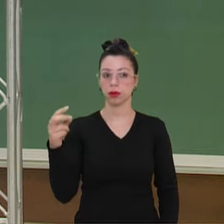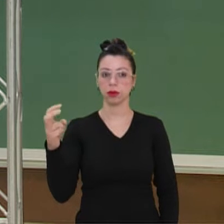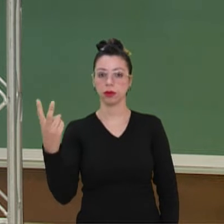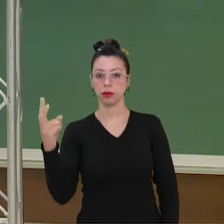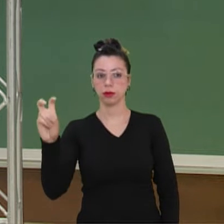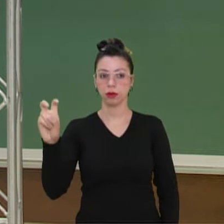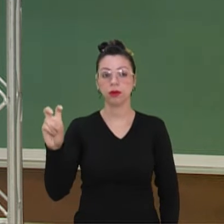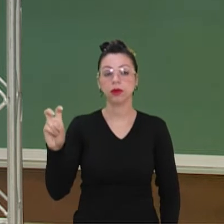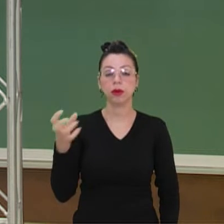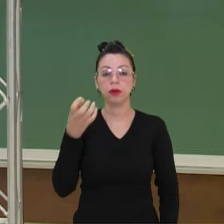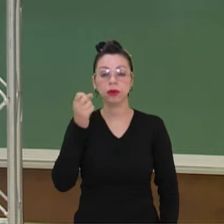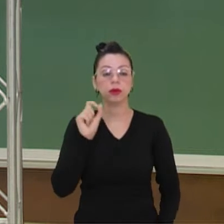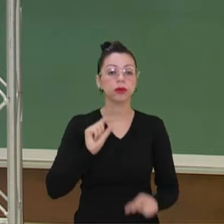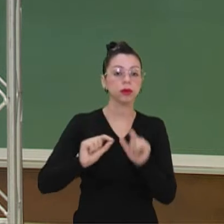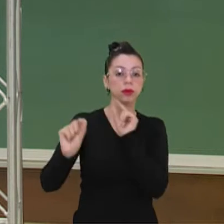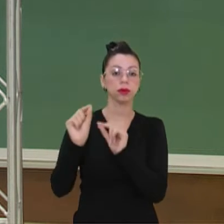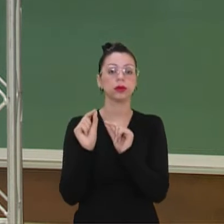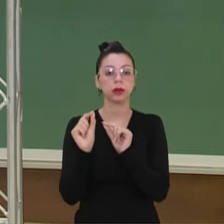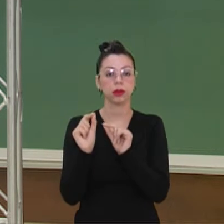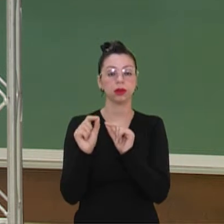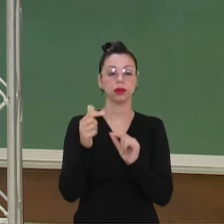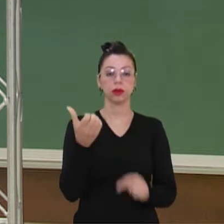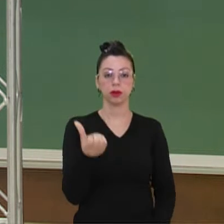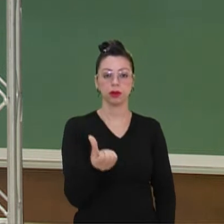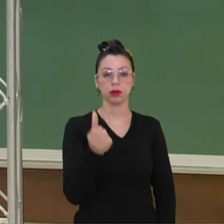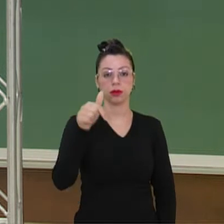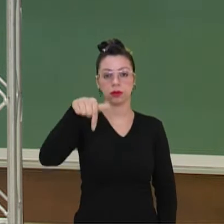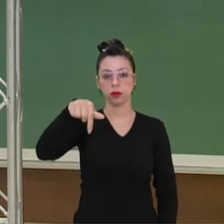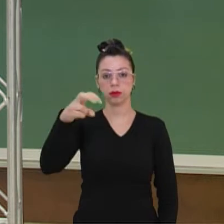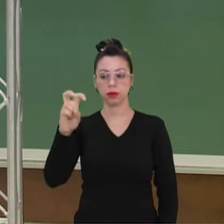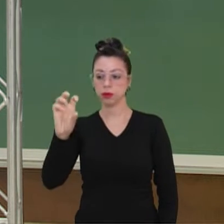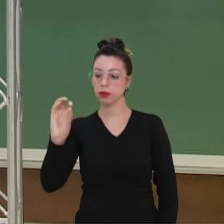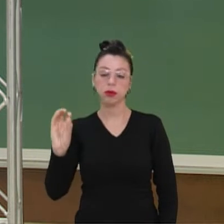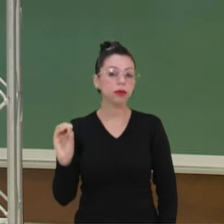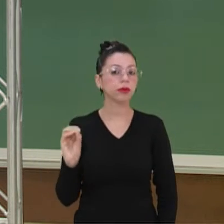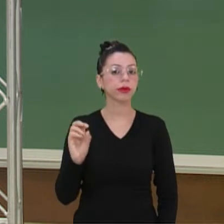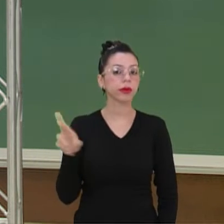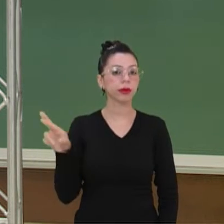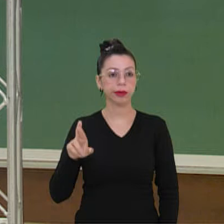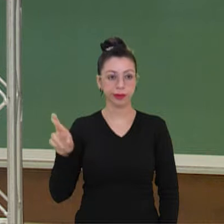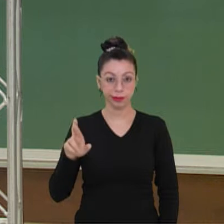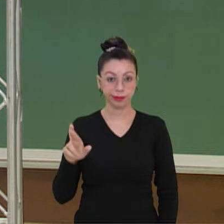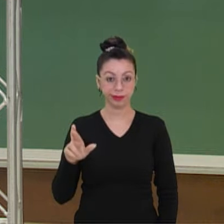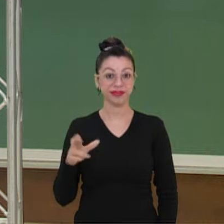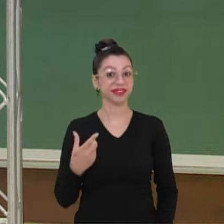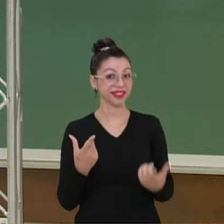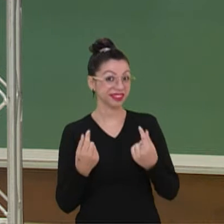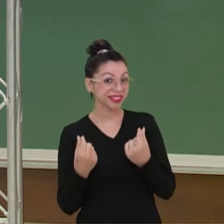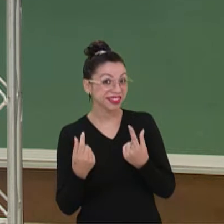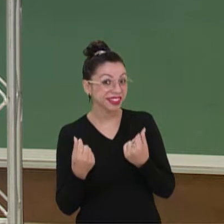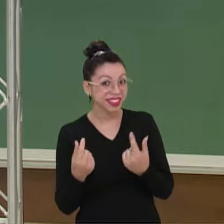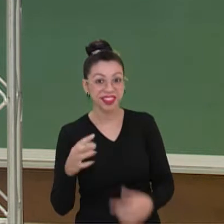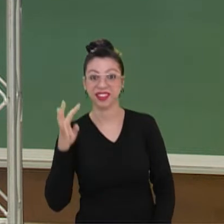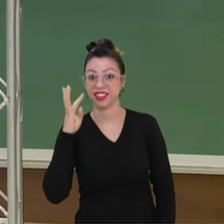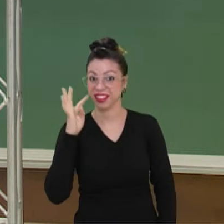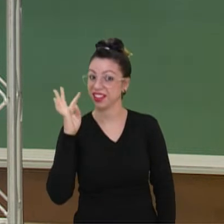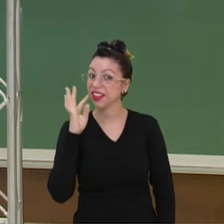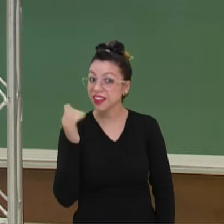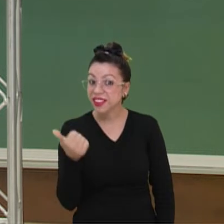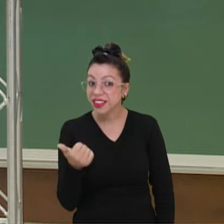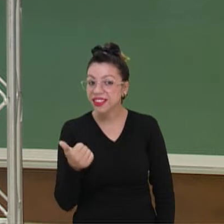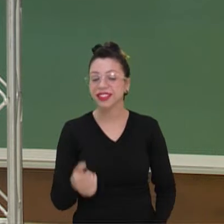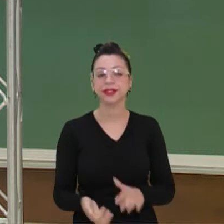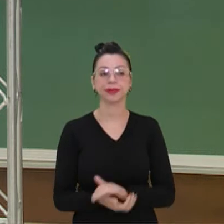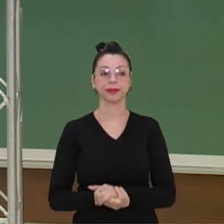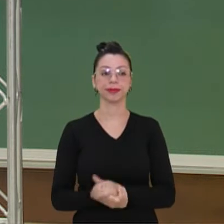tenho que o lucro é R$ 6.750. Uau! Um dinheirinho legal, hein? Bacana. Tá bom?